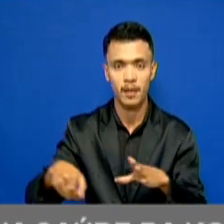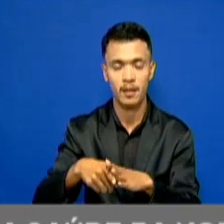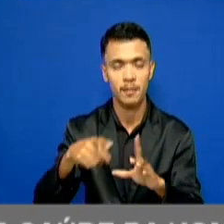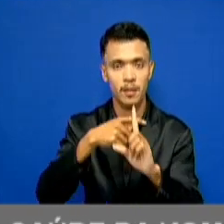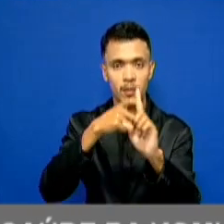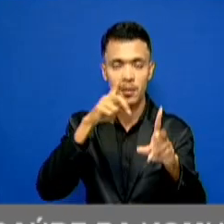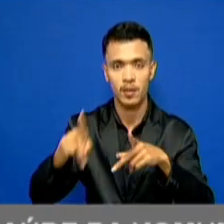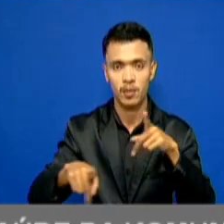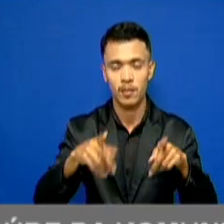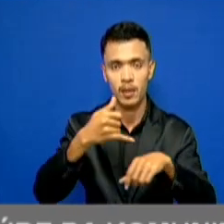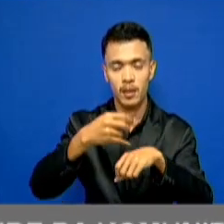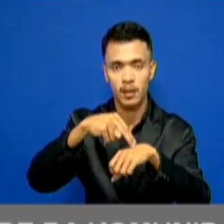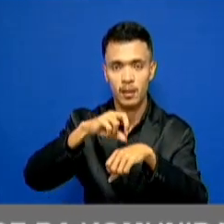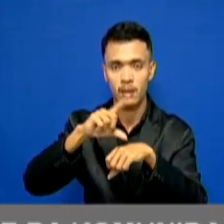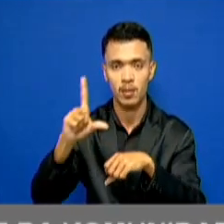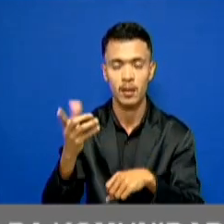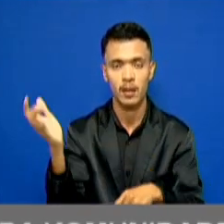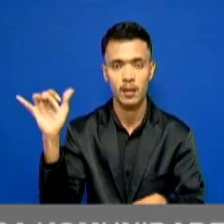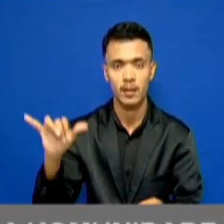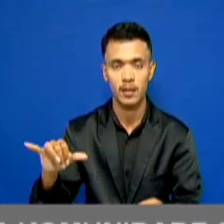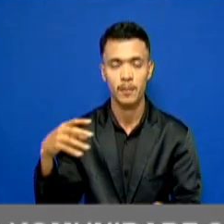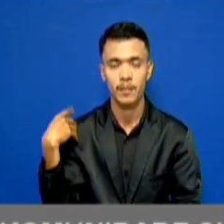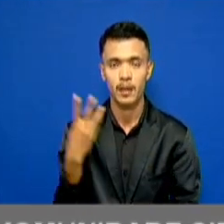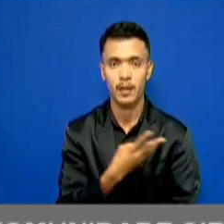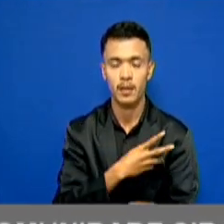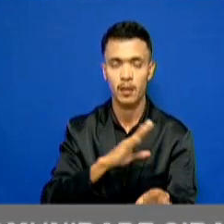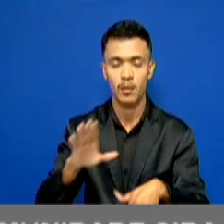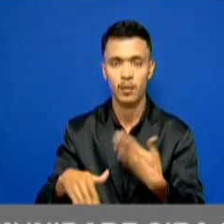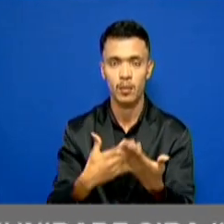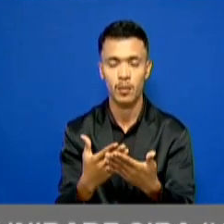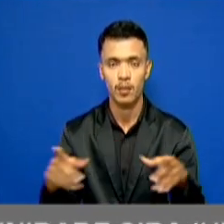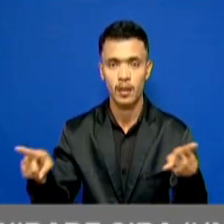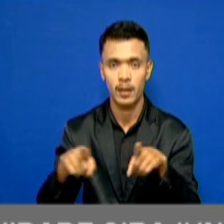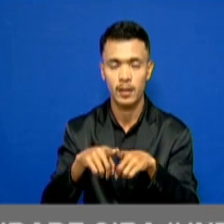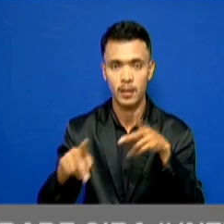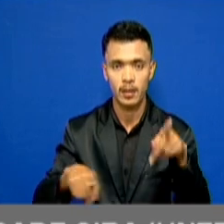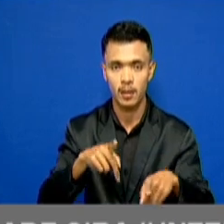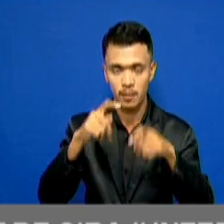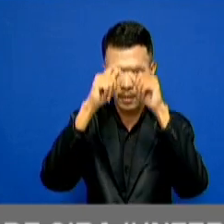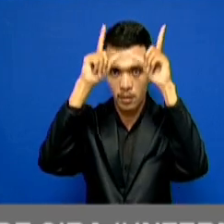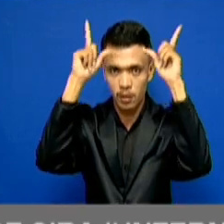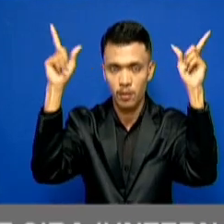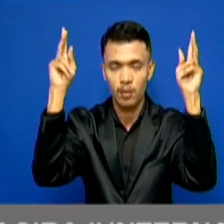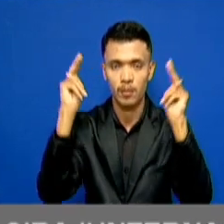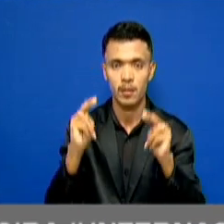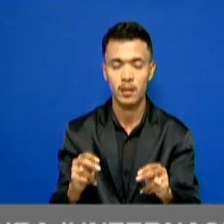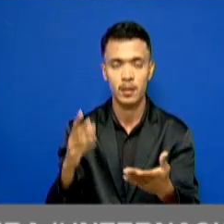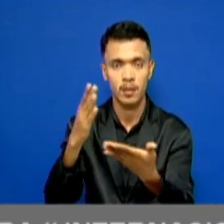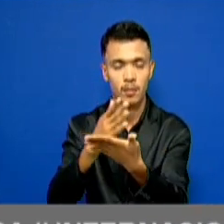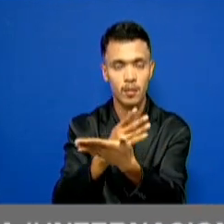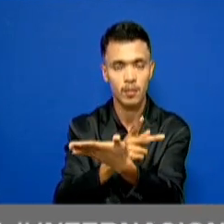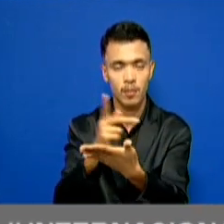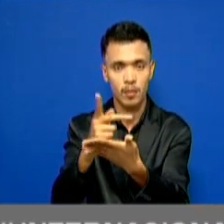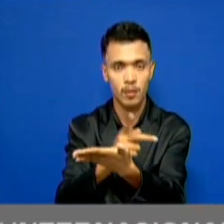mosusi comunidade internacional, Sira. Ita hututu no da timoruan. Ita precisa de uma promover itane ilane para emak